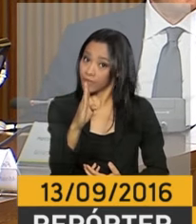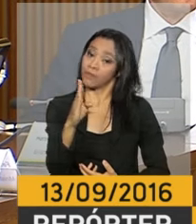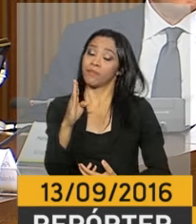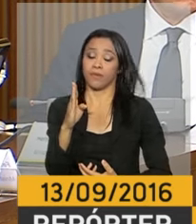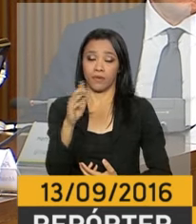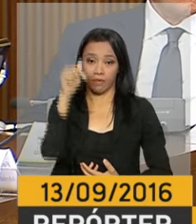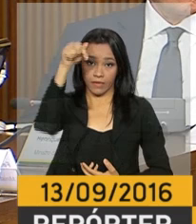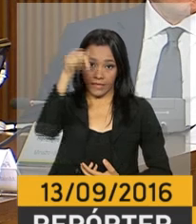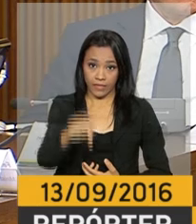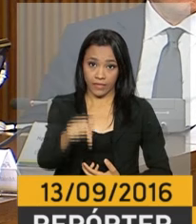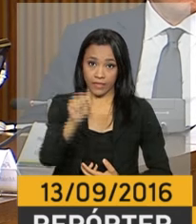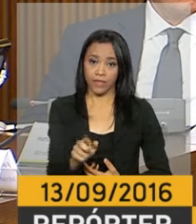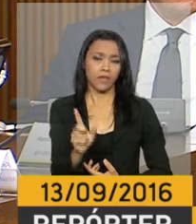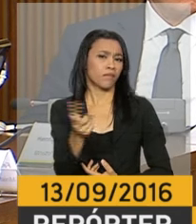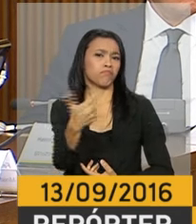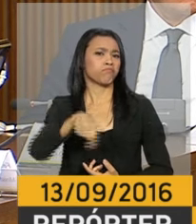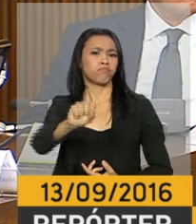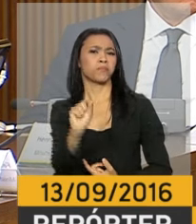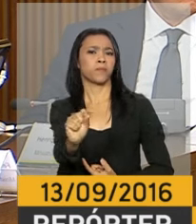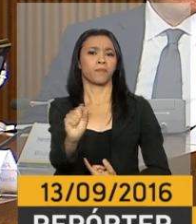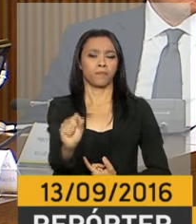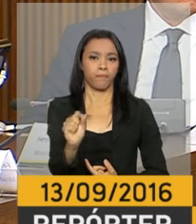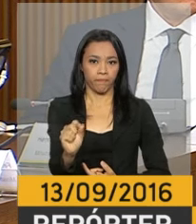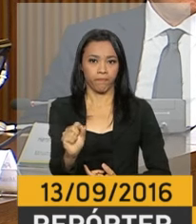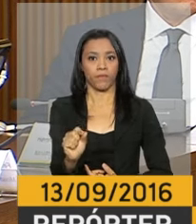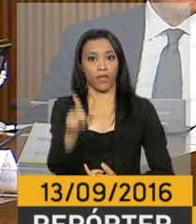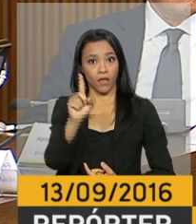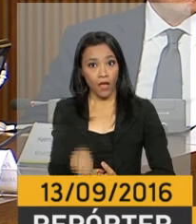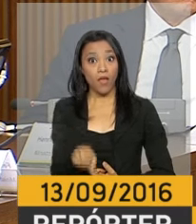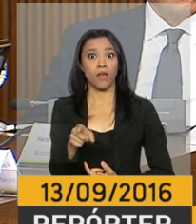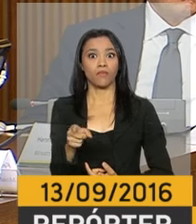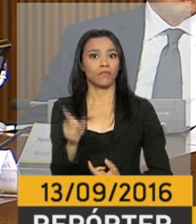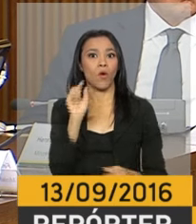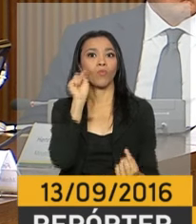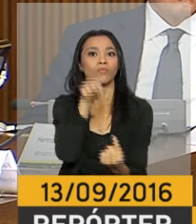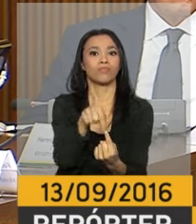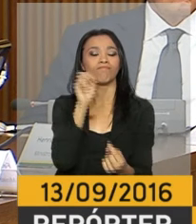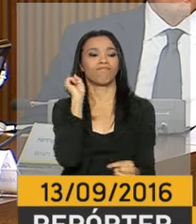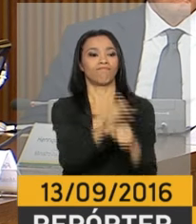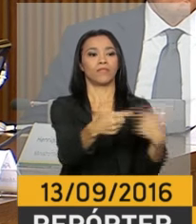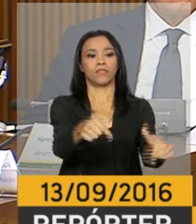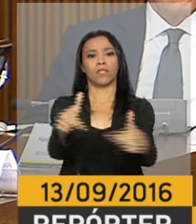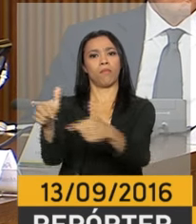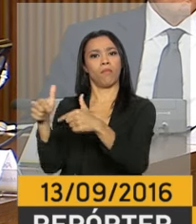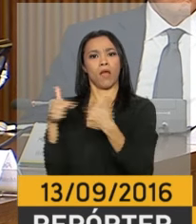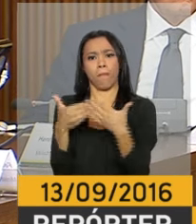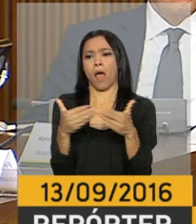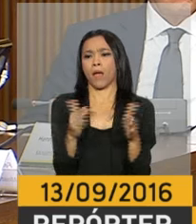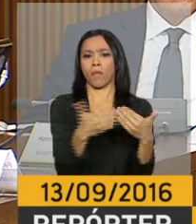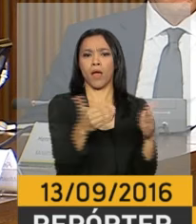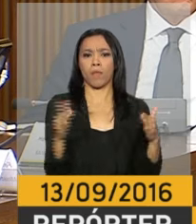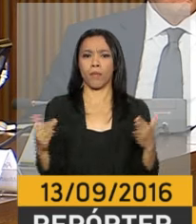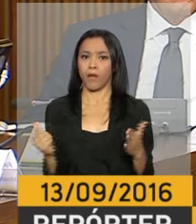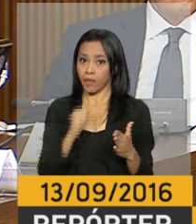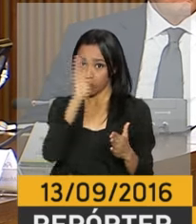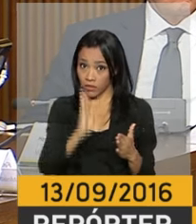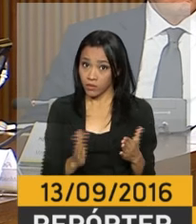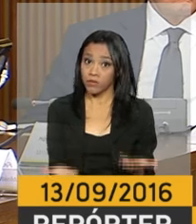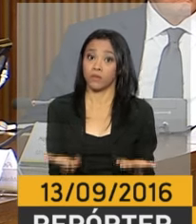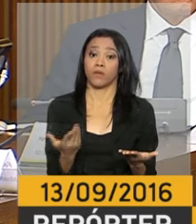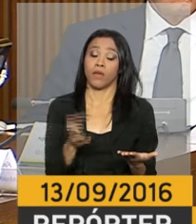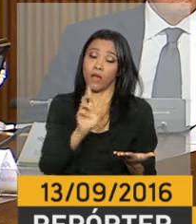essa reunião é exatamente a a produção de empregos no país a ideia básica